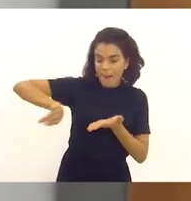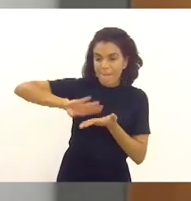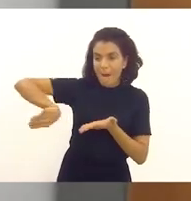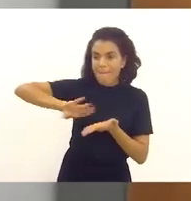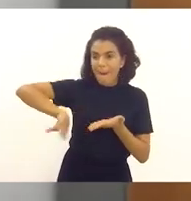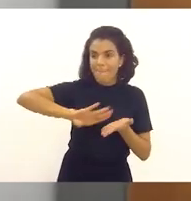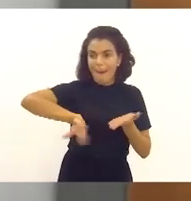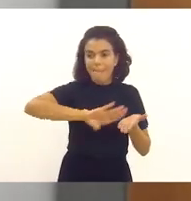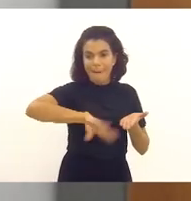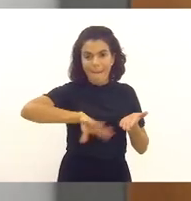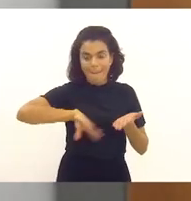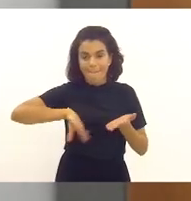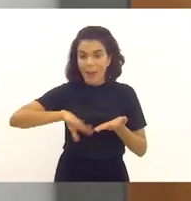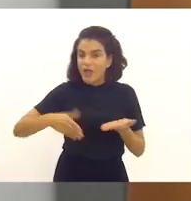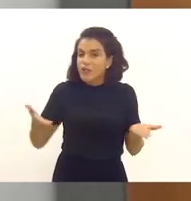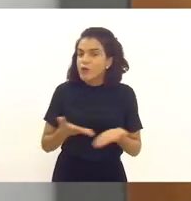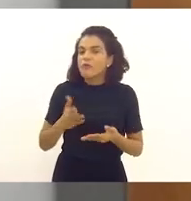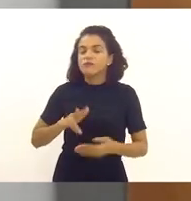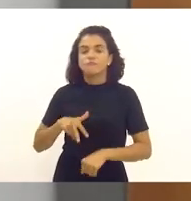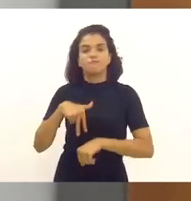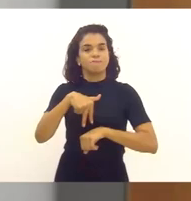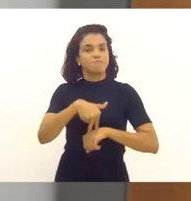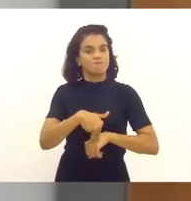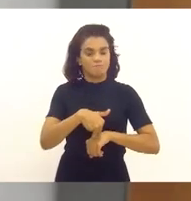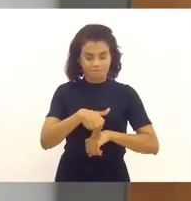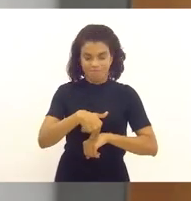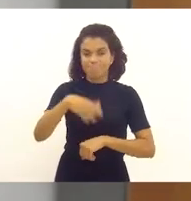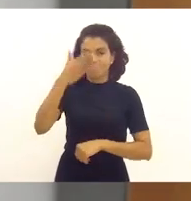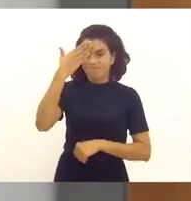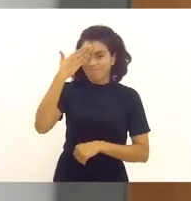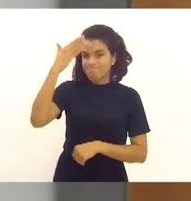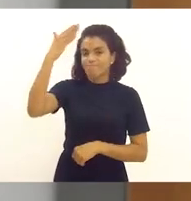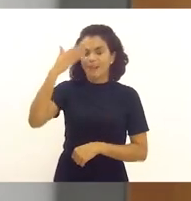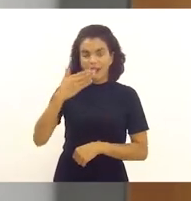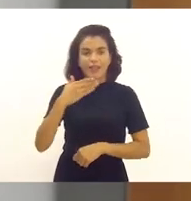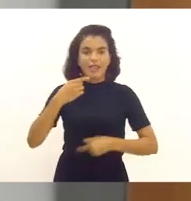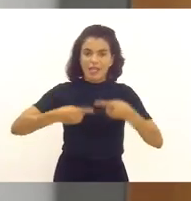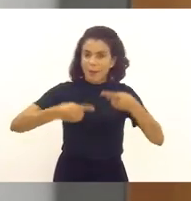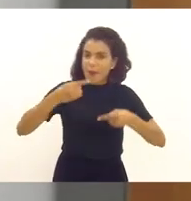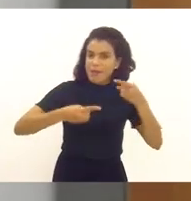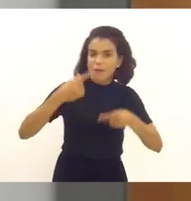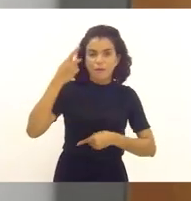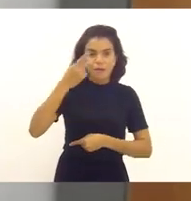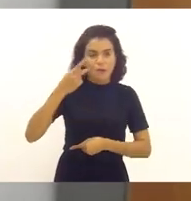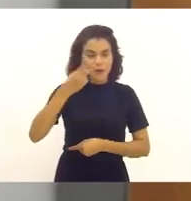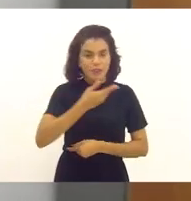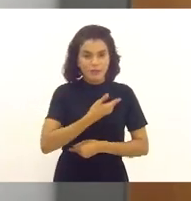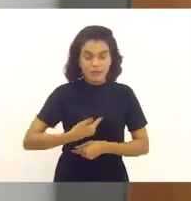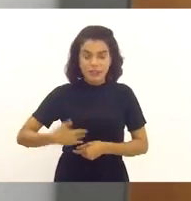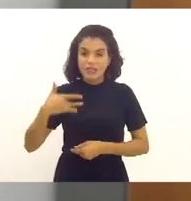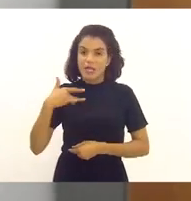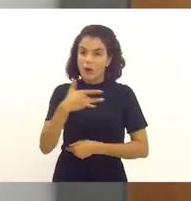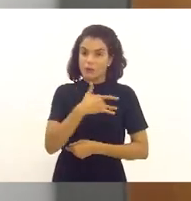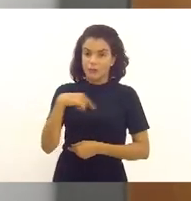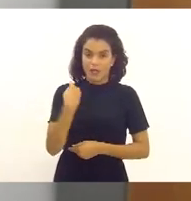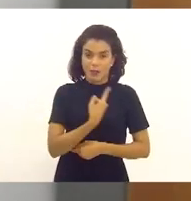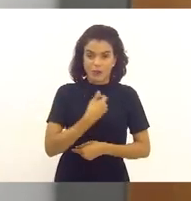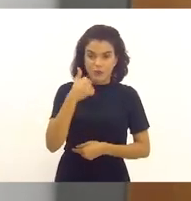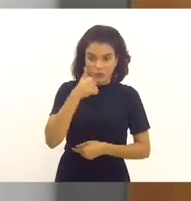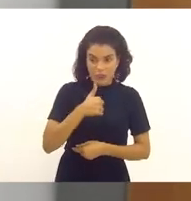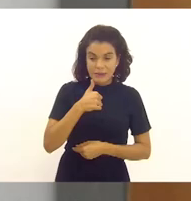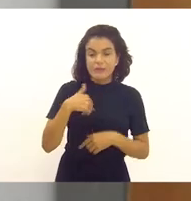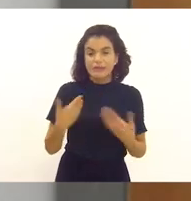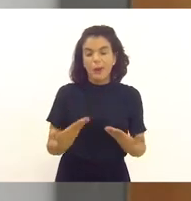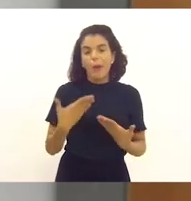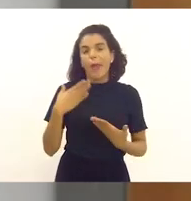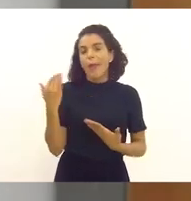para nós estarmos ocupando e hoje a gente tem esse privilégio de estarmos aqui deba política e saúde para nós mulheres e eu